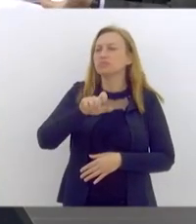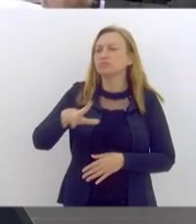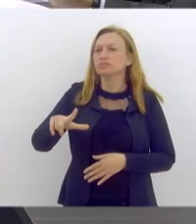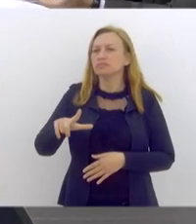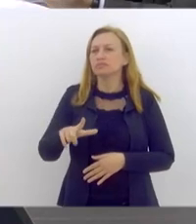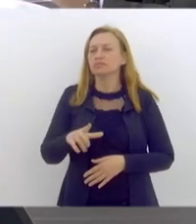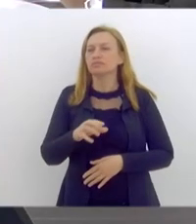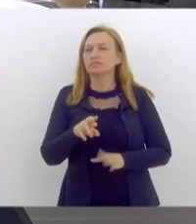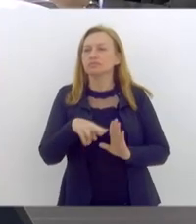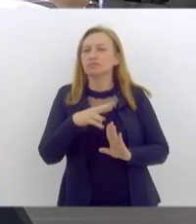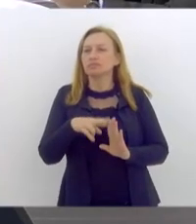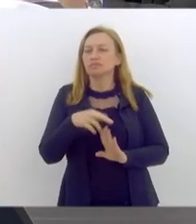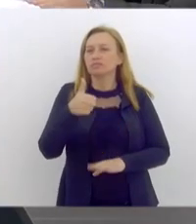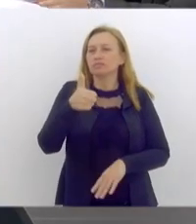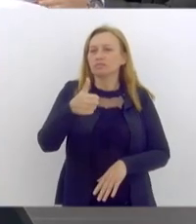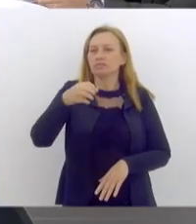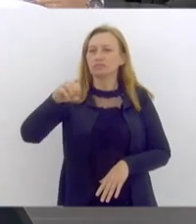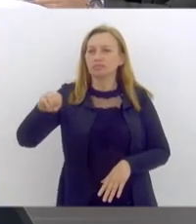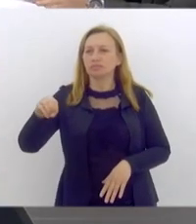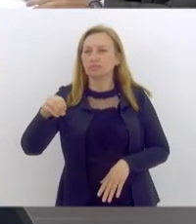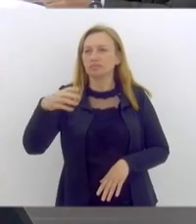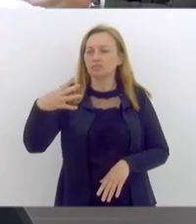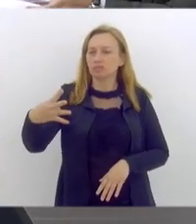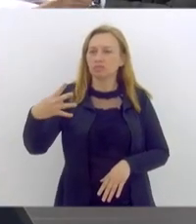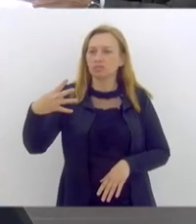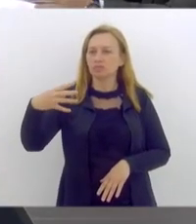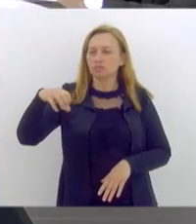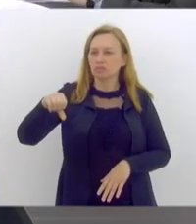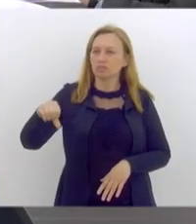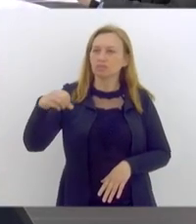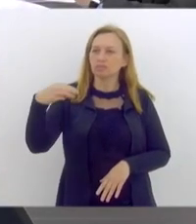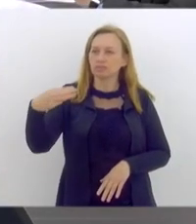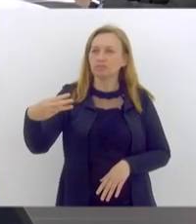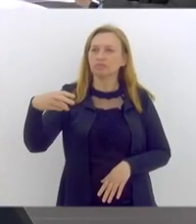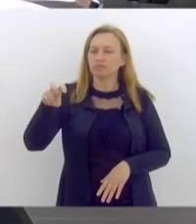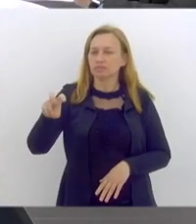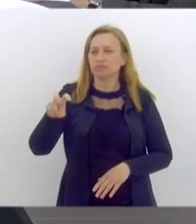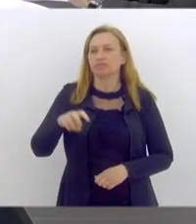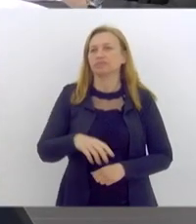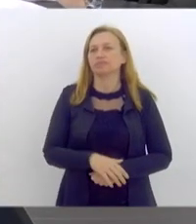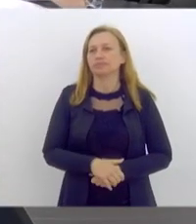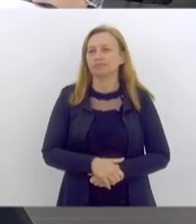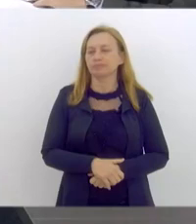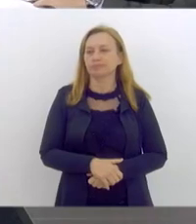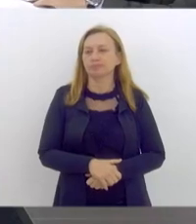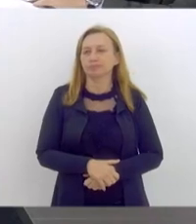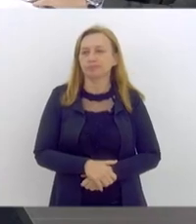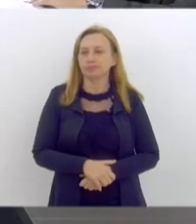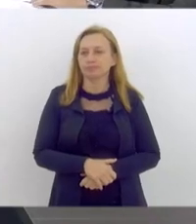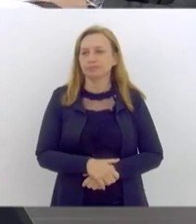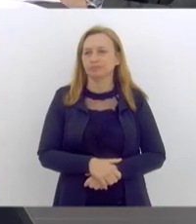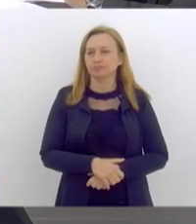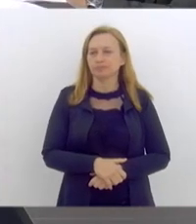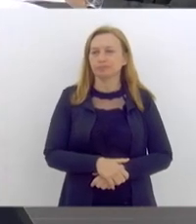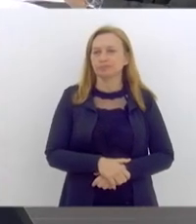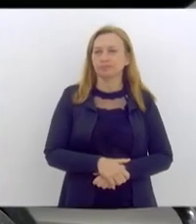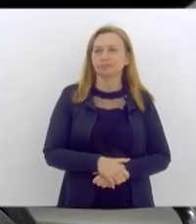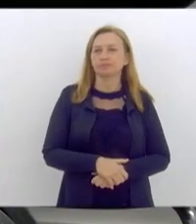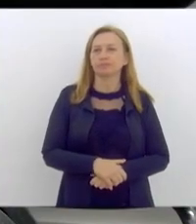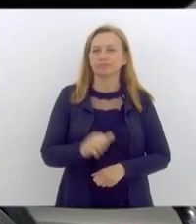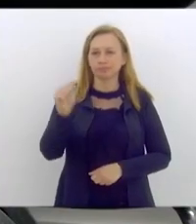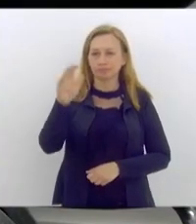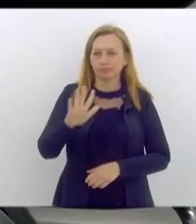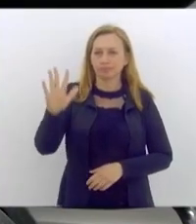mim 4935 4935 sobre correspondente Bancários em